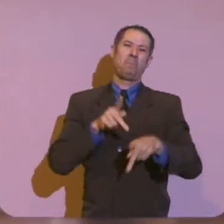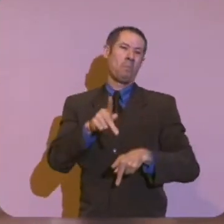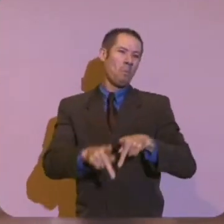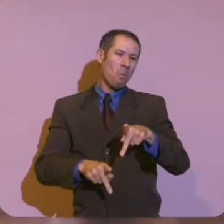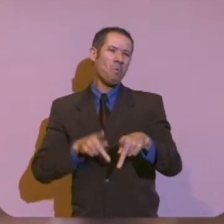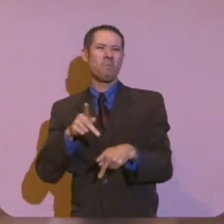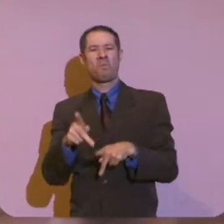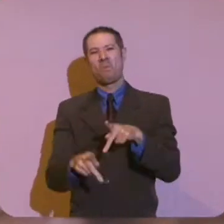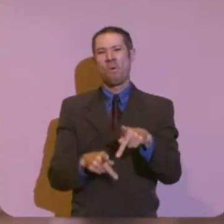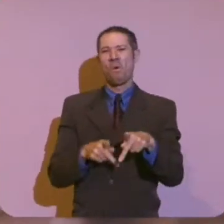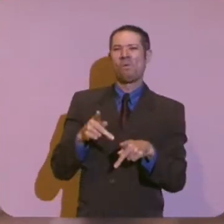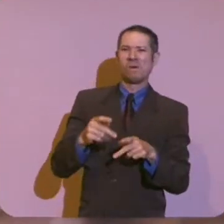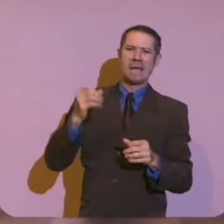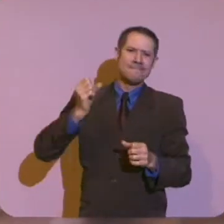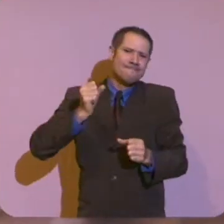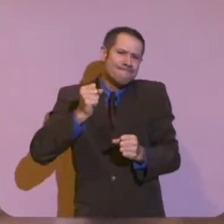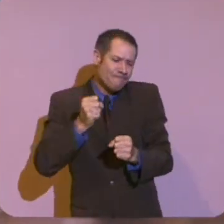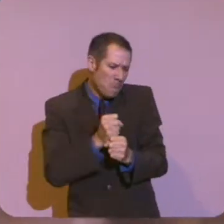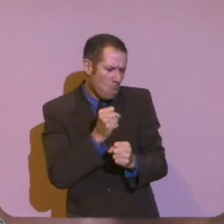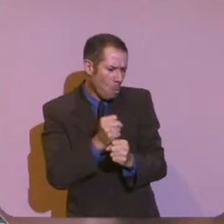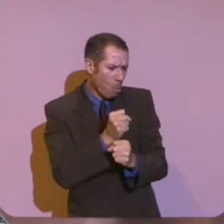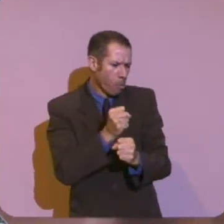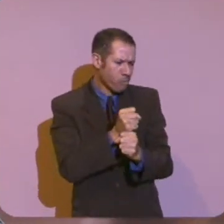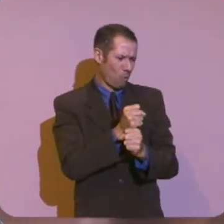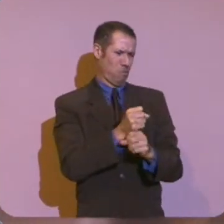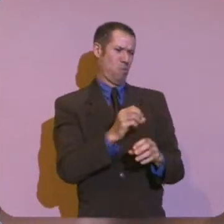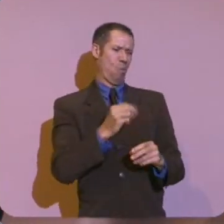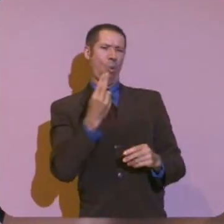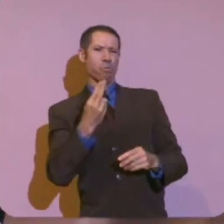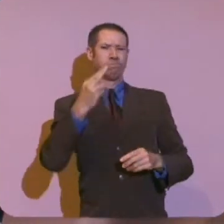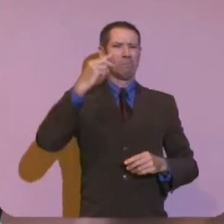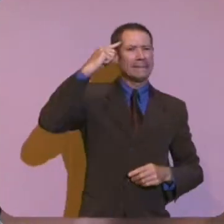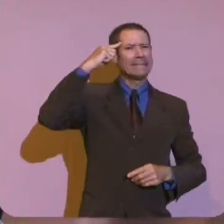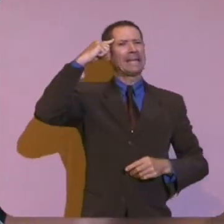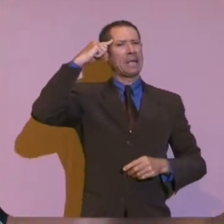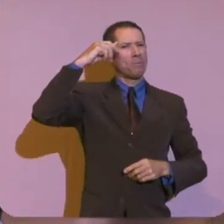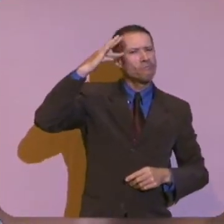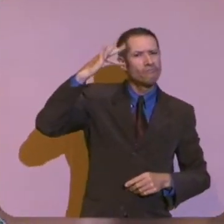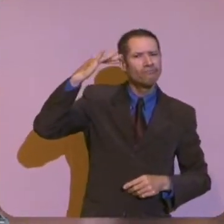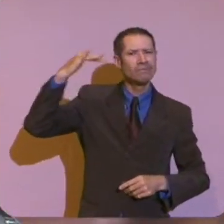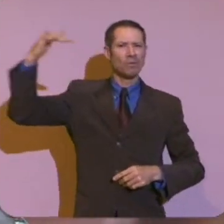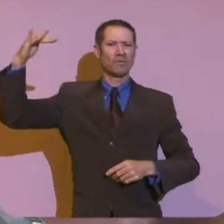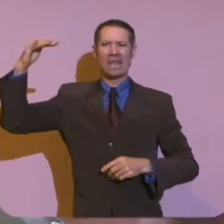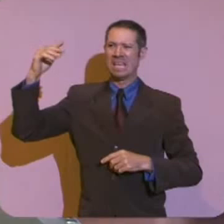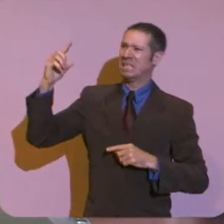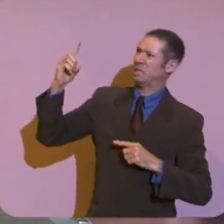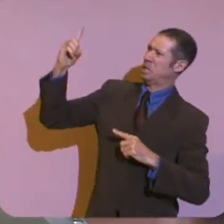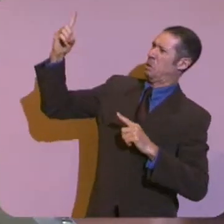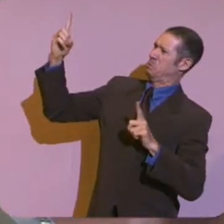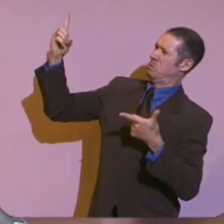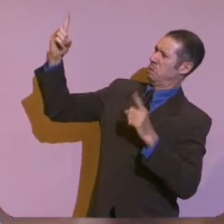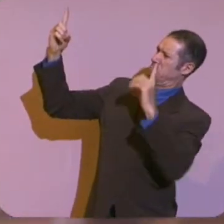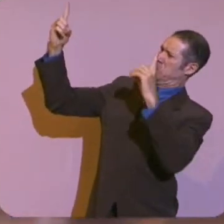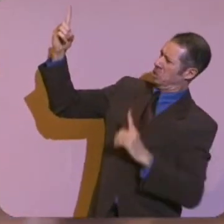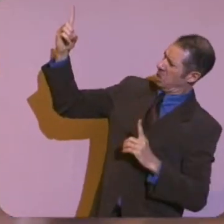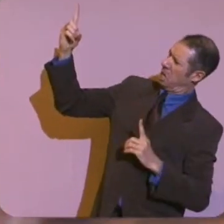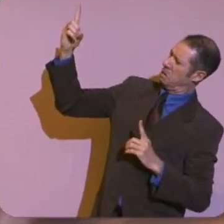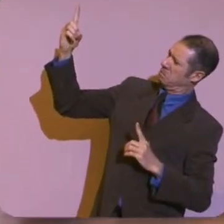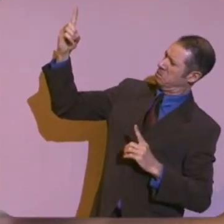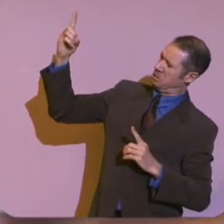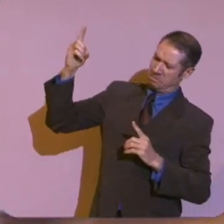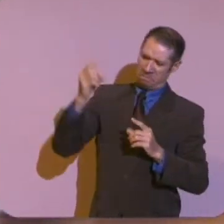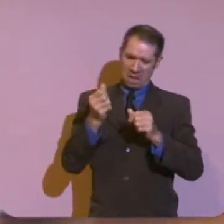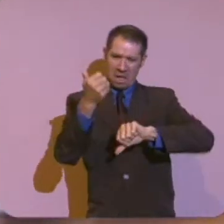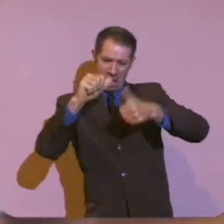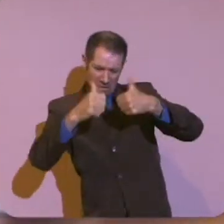estava construindo uma filosofia de que Deus não tinha o direito de mexer ou de